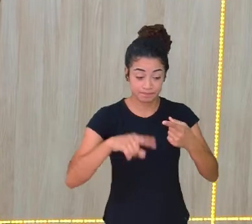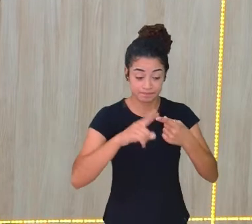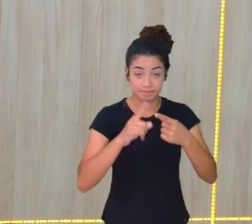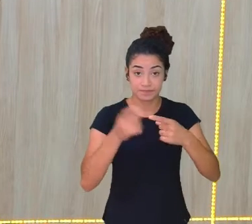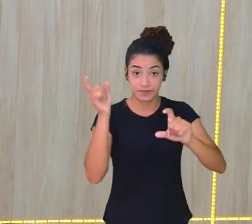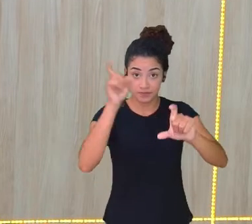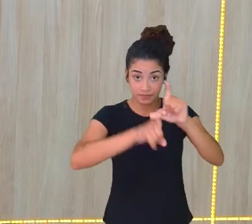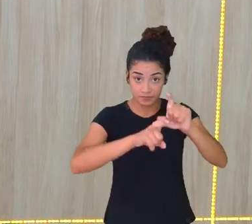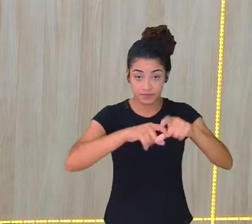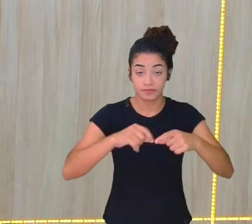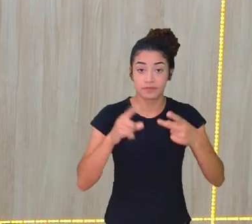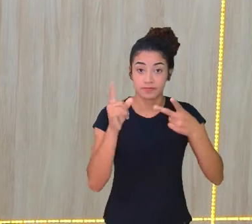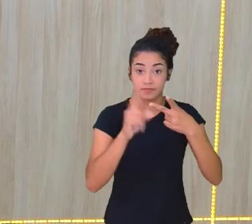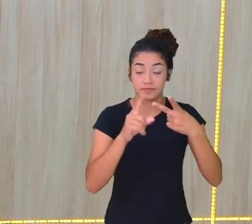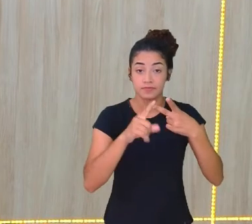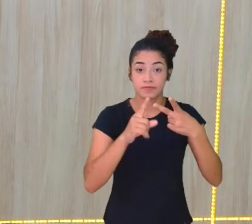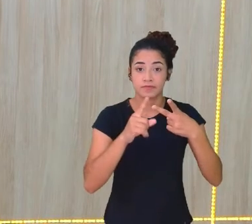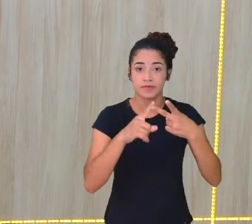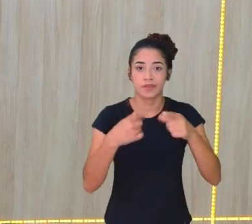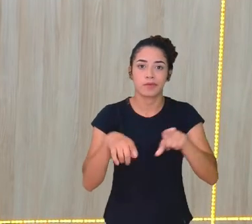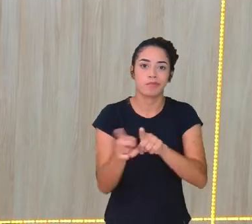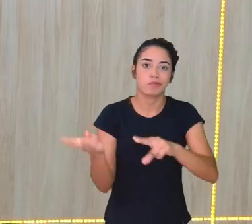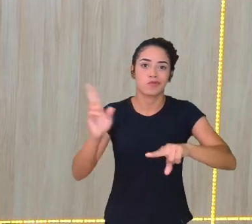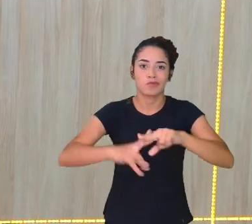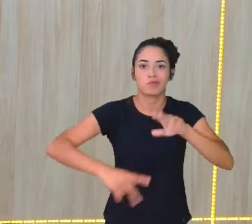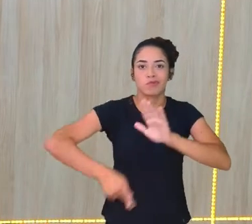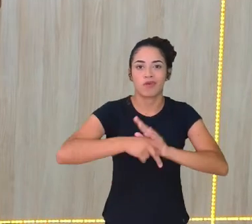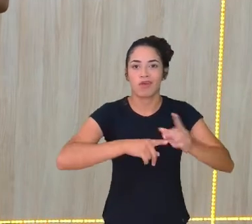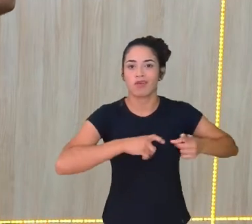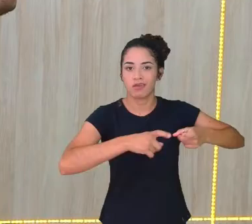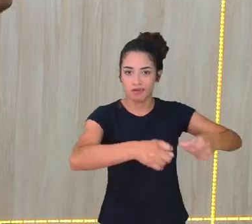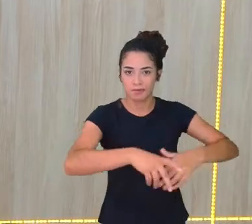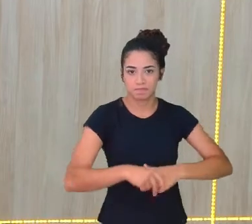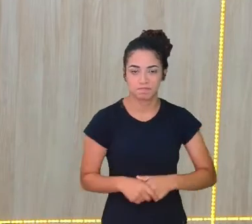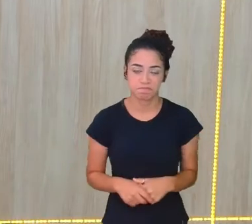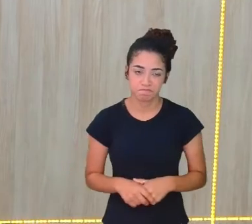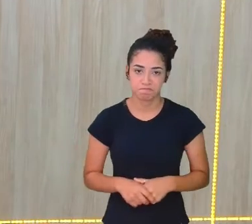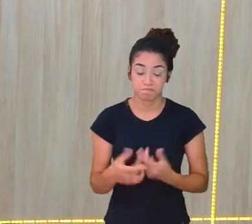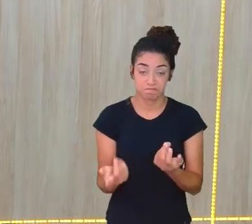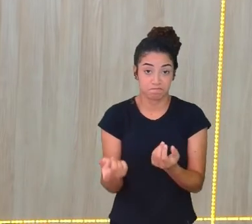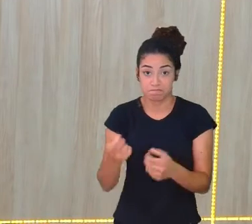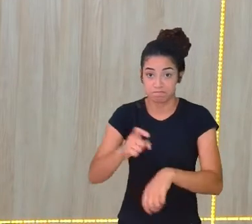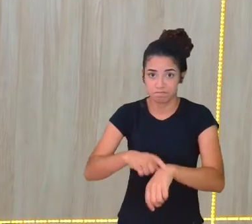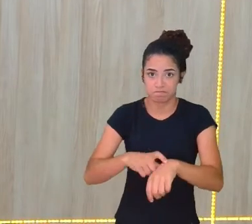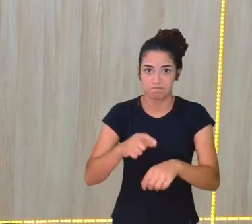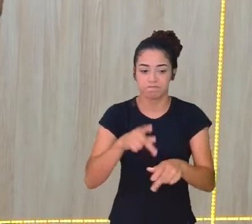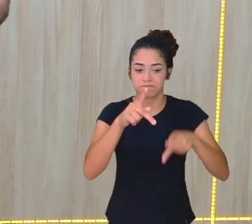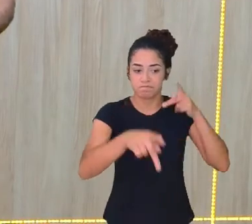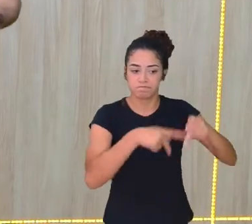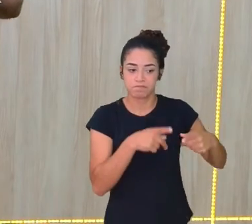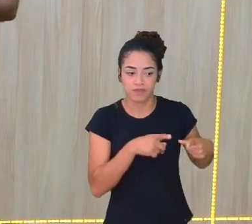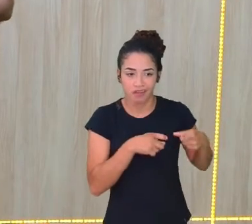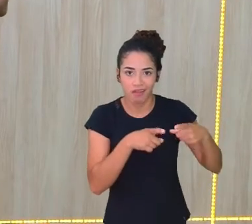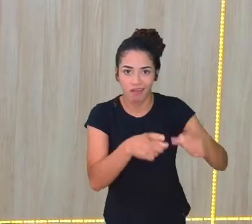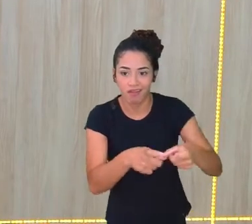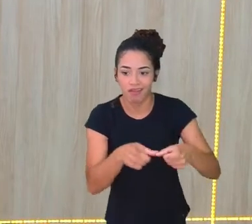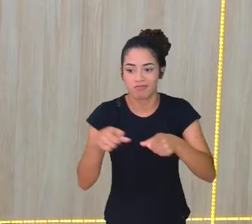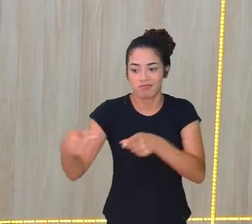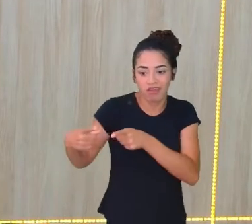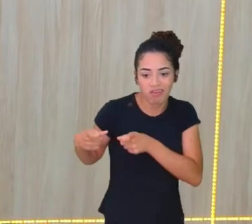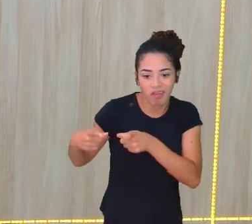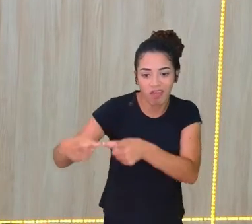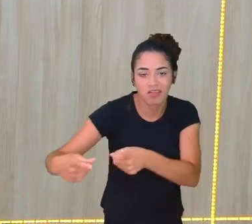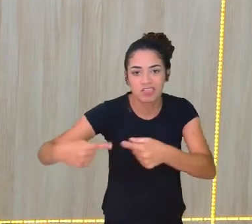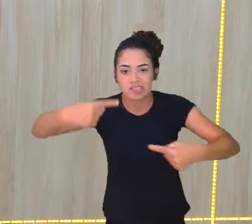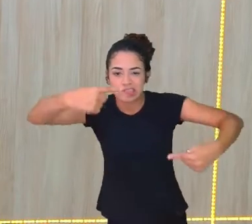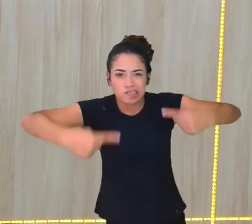dívidas e fosse prisioneiro de guerra. Então, quando um povo entrava em combate contra outro povo, quem perdia